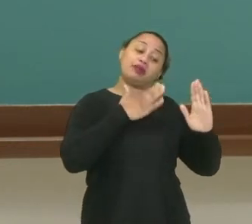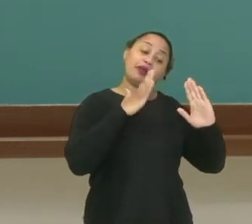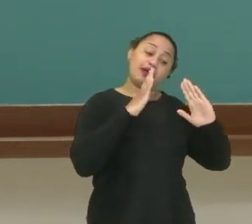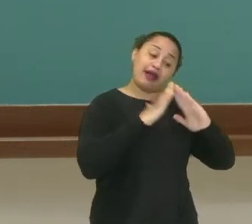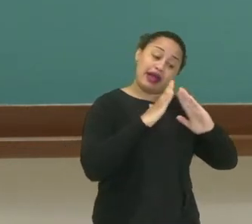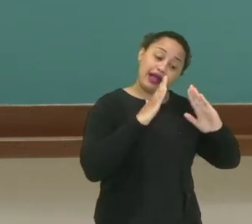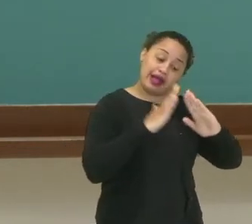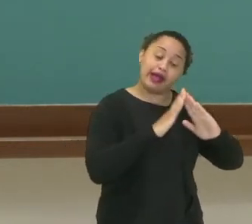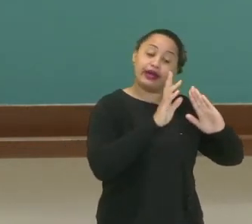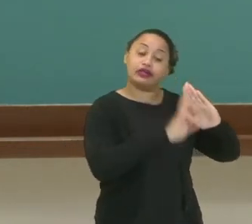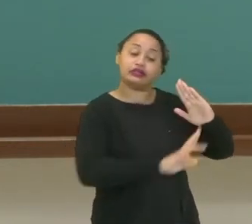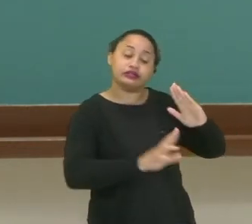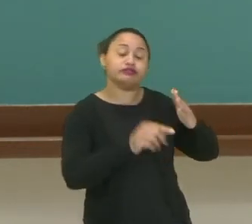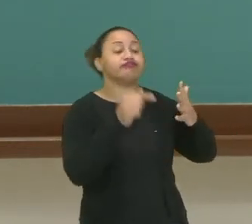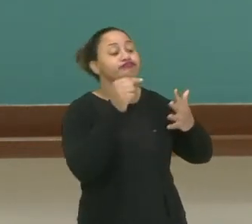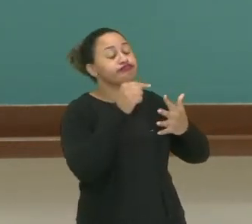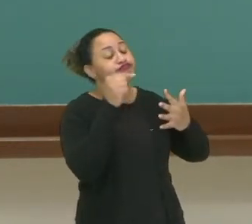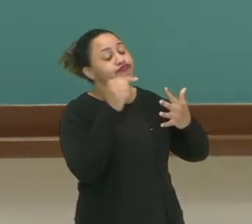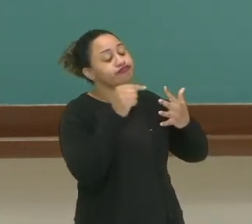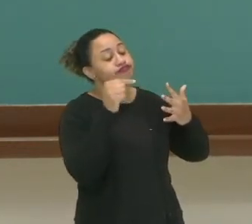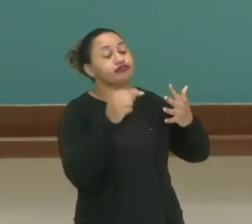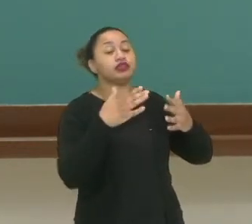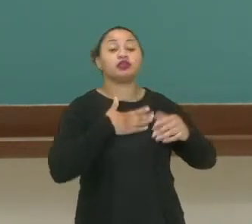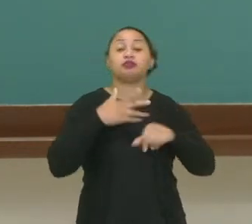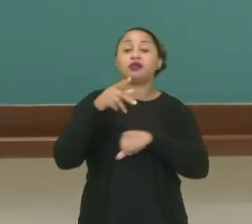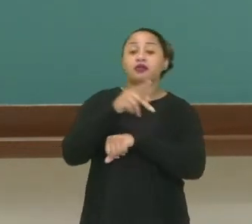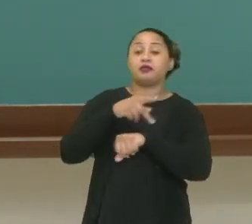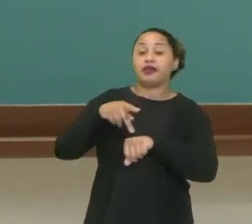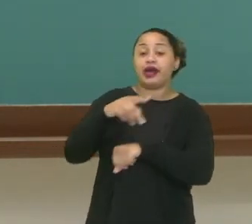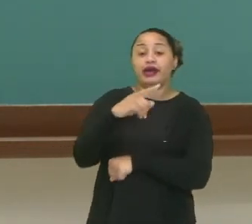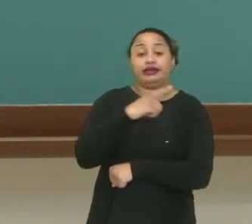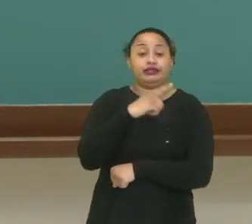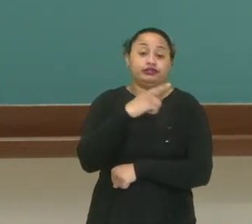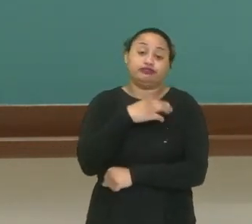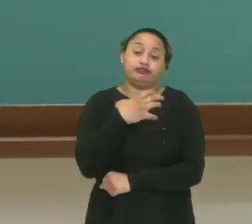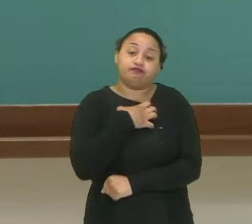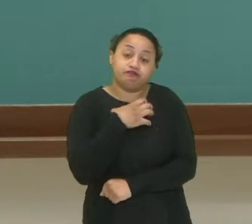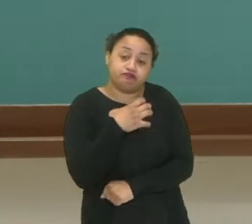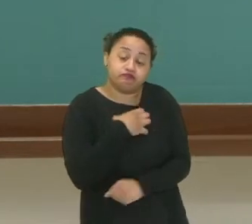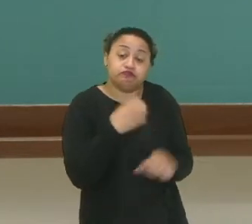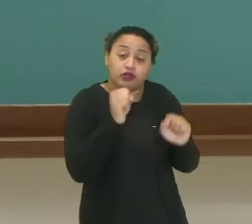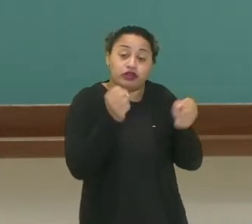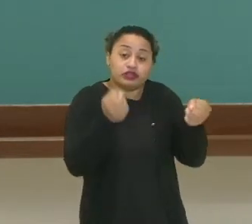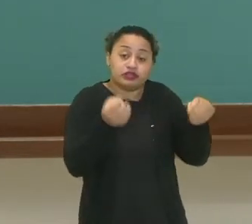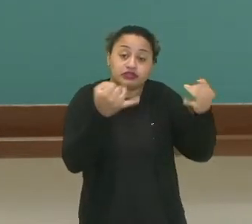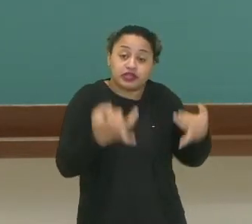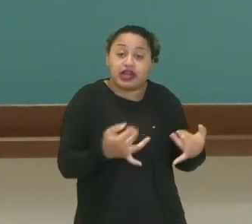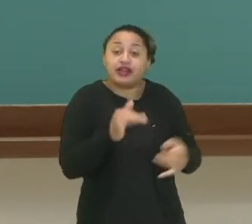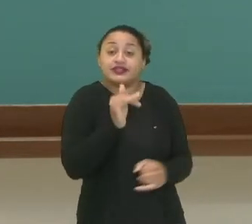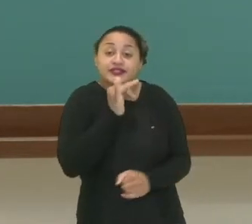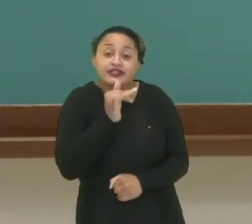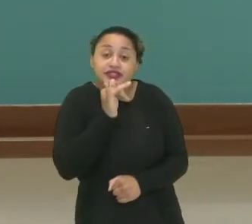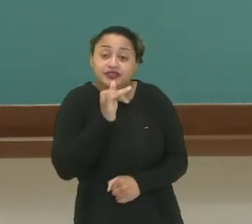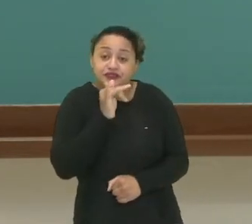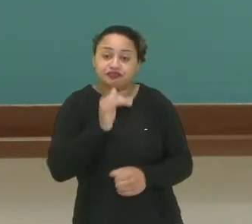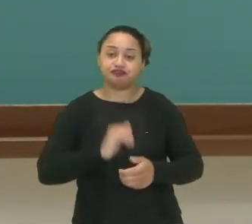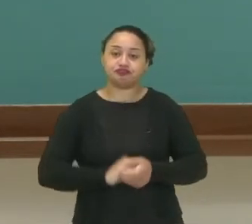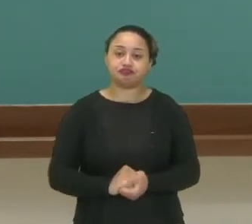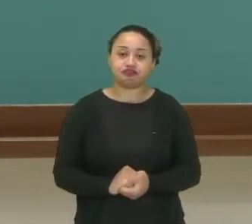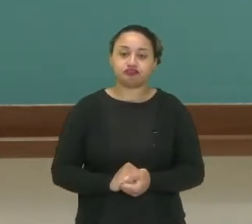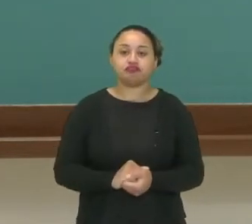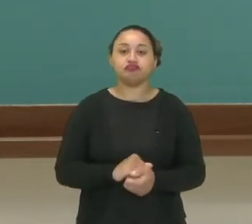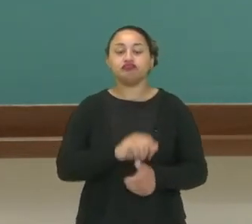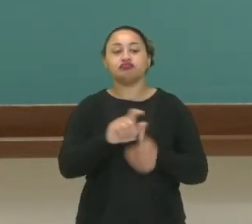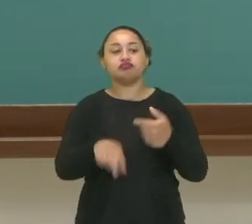casa usamos tal coisa, em meu país tem essa tendência, posso falar assim dando exemplo. No